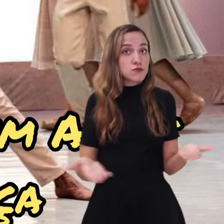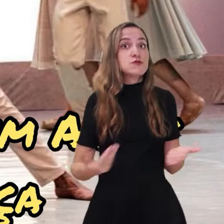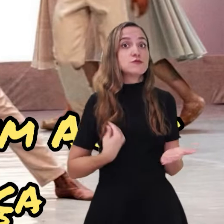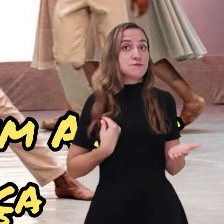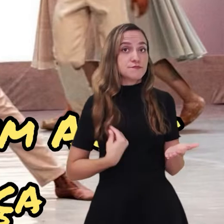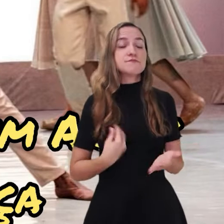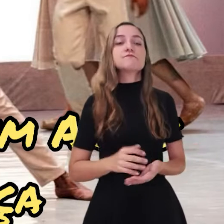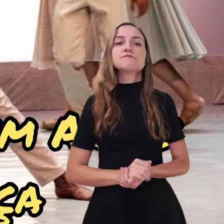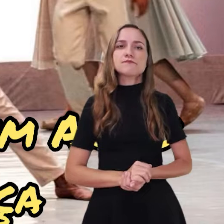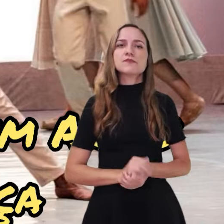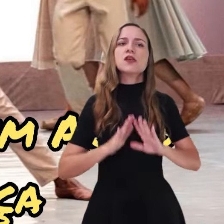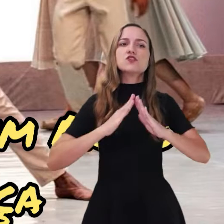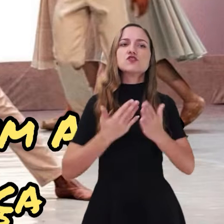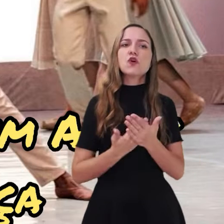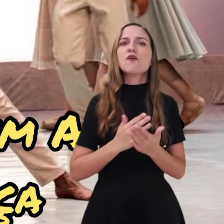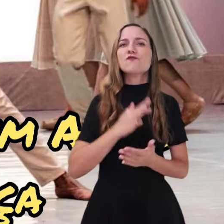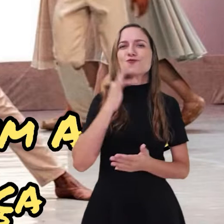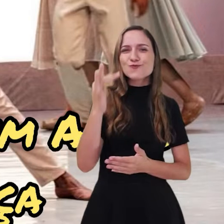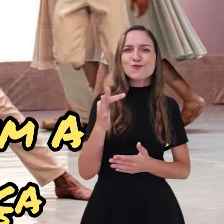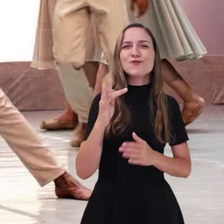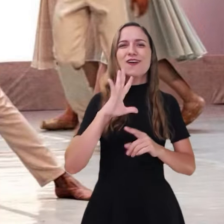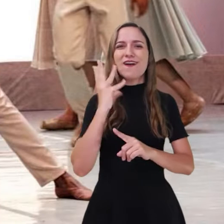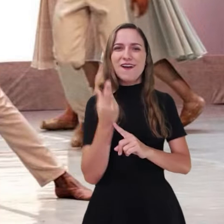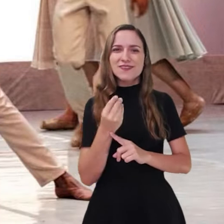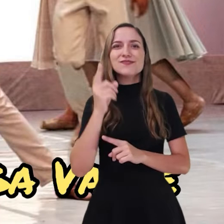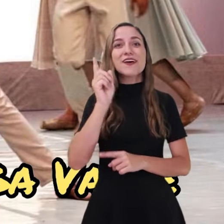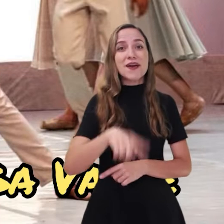Escola do Futuro em Artes Basileu França tem suas